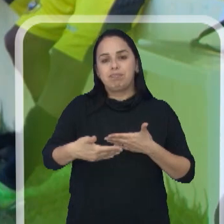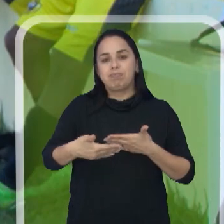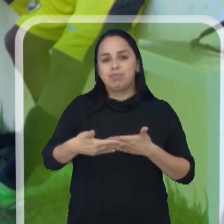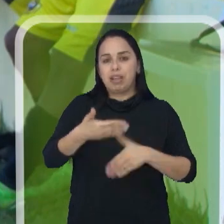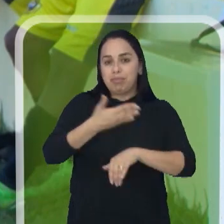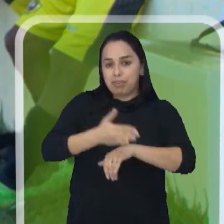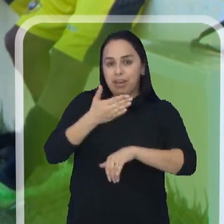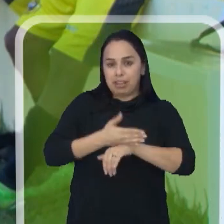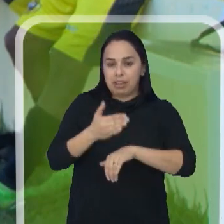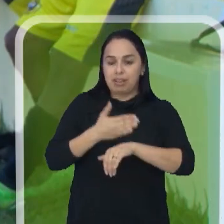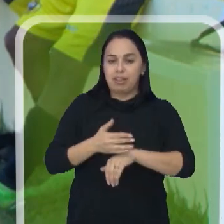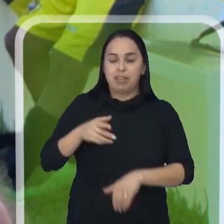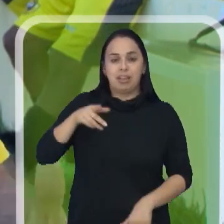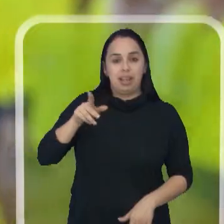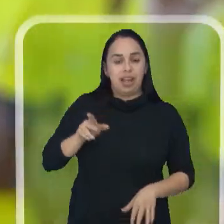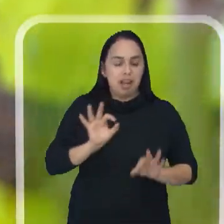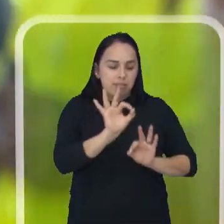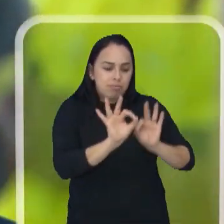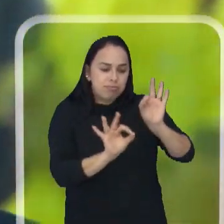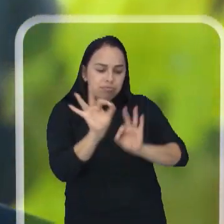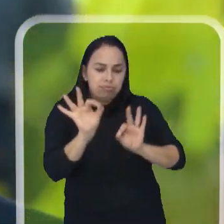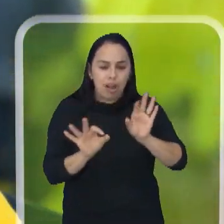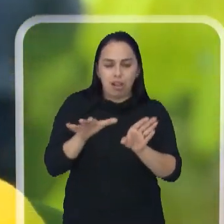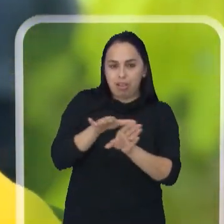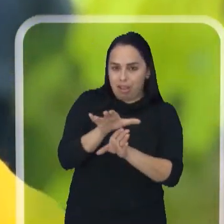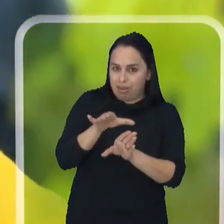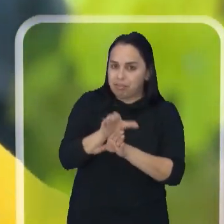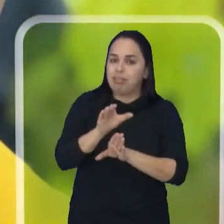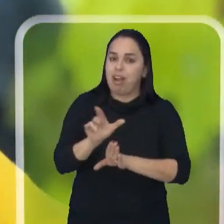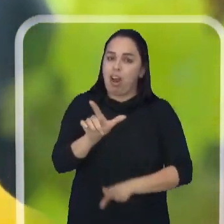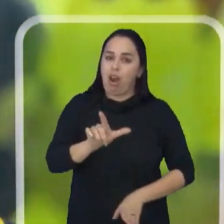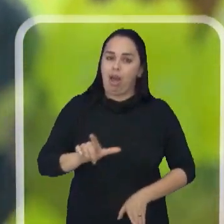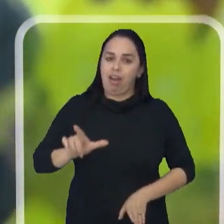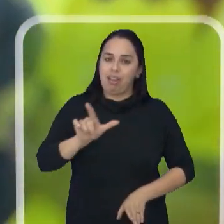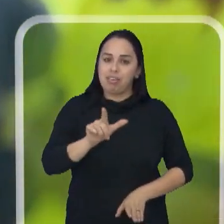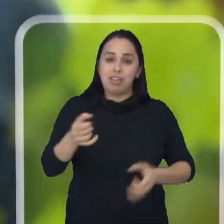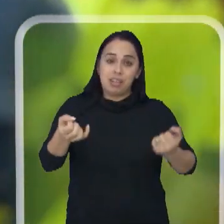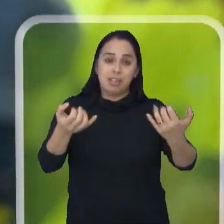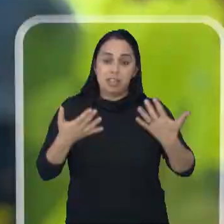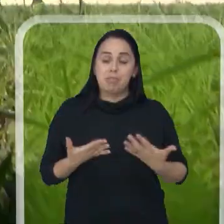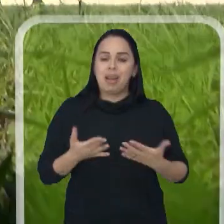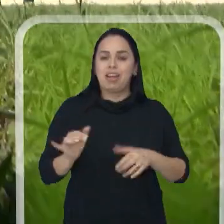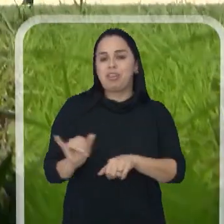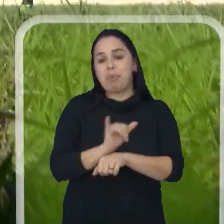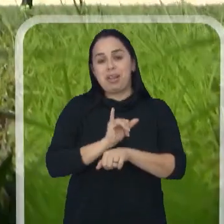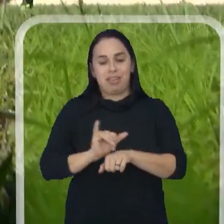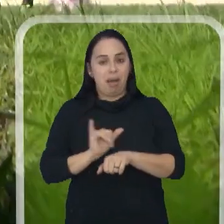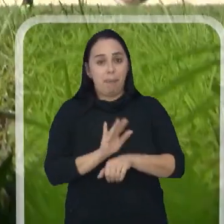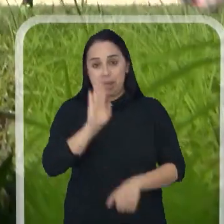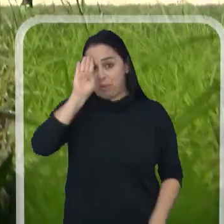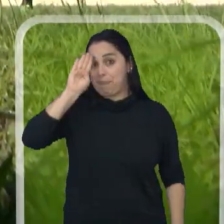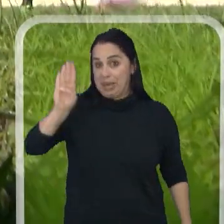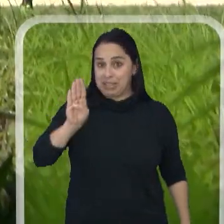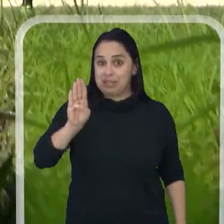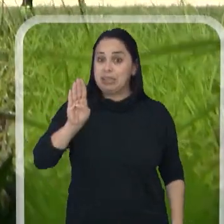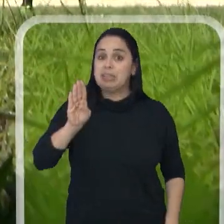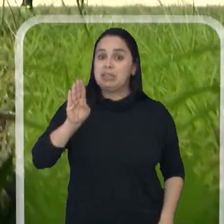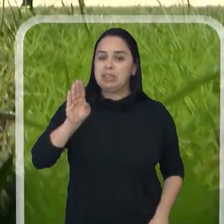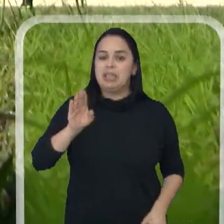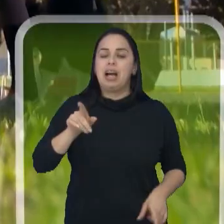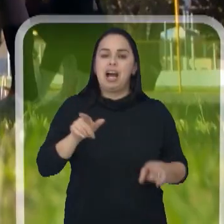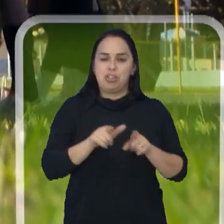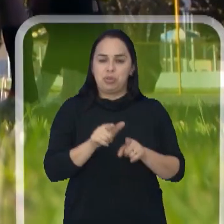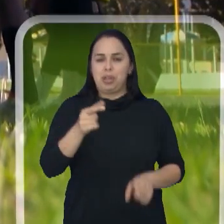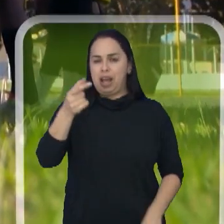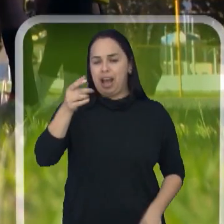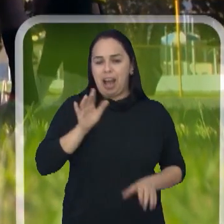Paulo Campos corrige a posição, orienta e, claro, fala sobre tática. Mas o principal, trabalha a